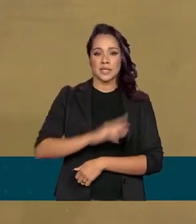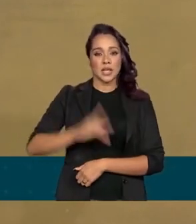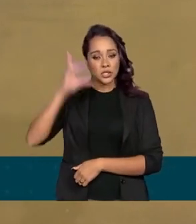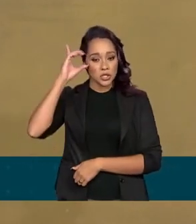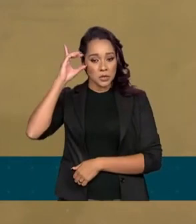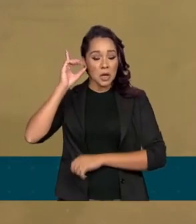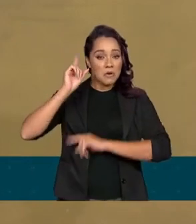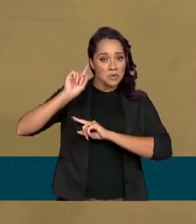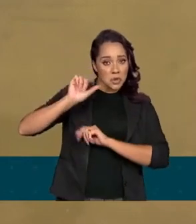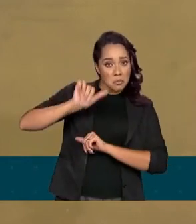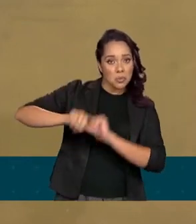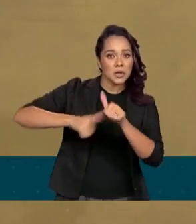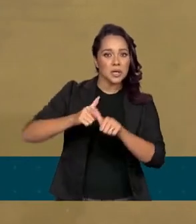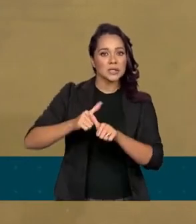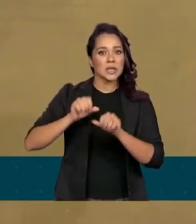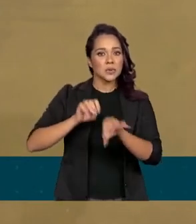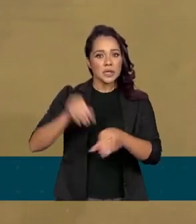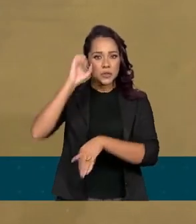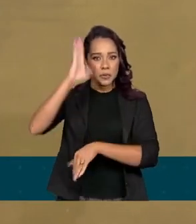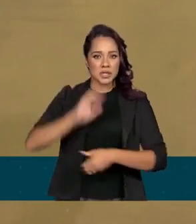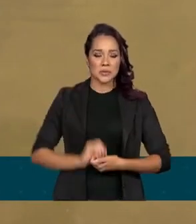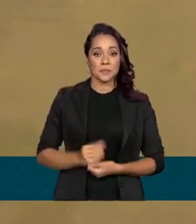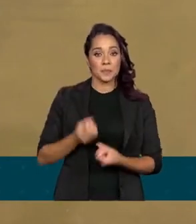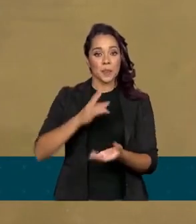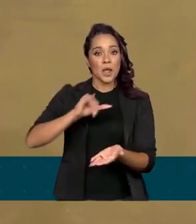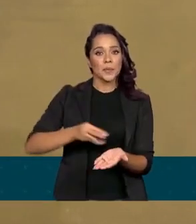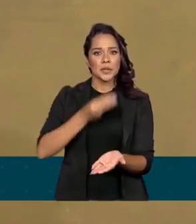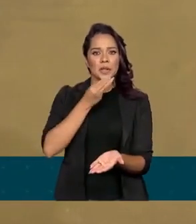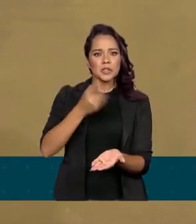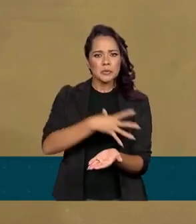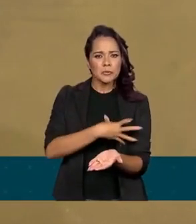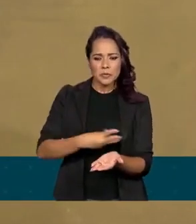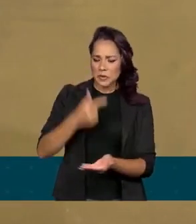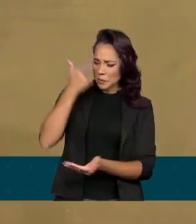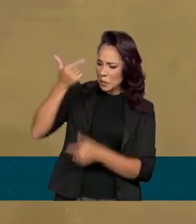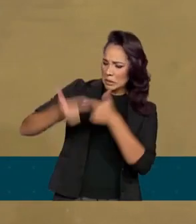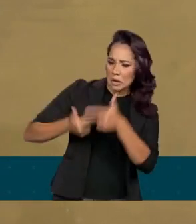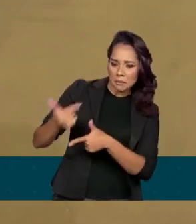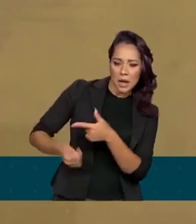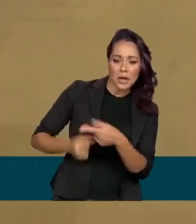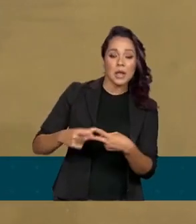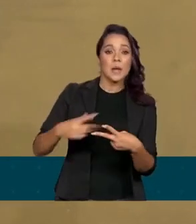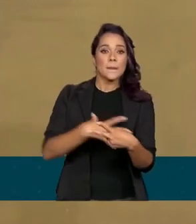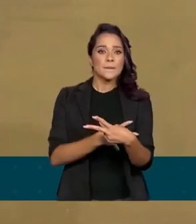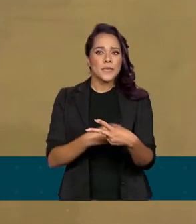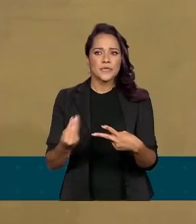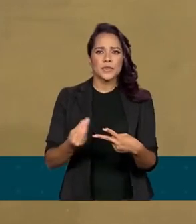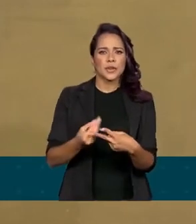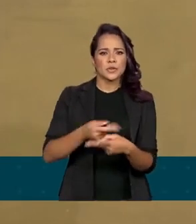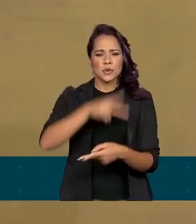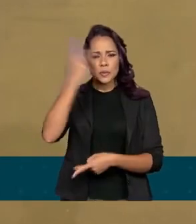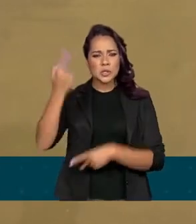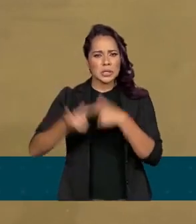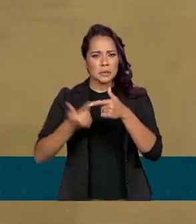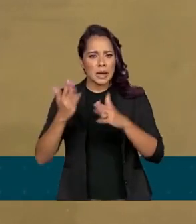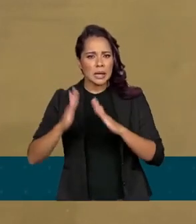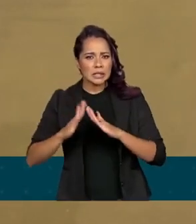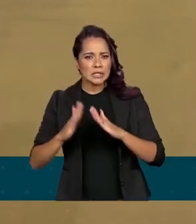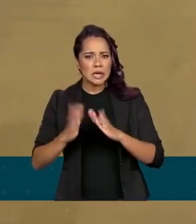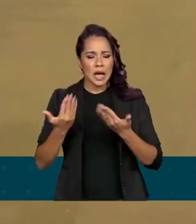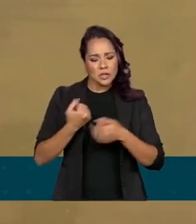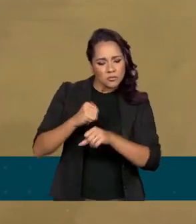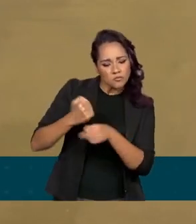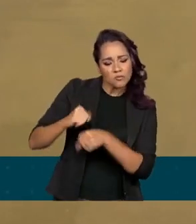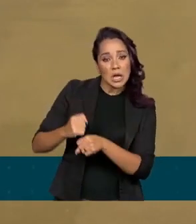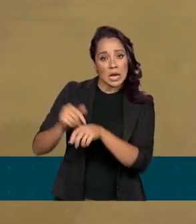na educação brasileira. Deu oportunidade para um filho de um trabalhador, para um filho de uma dona de casa, para um filho de um